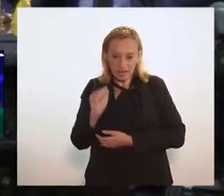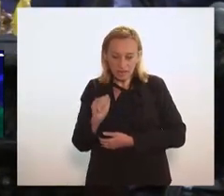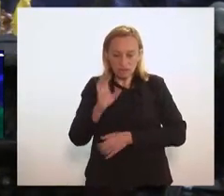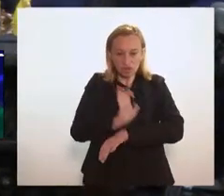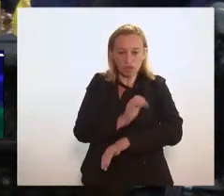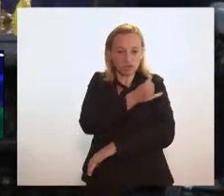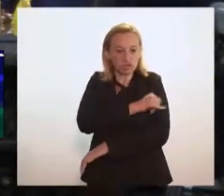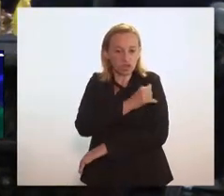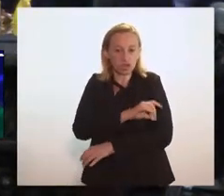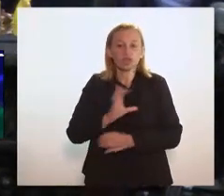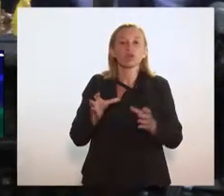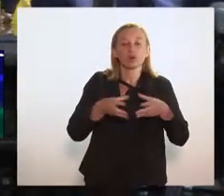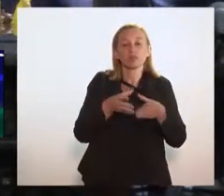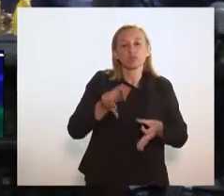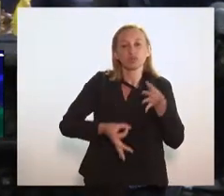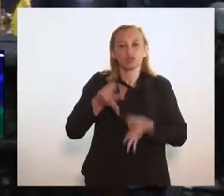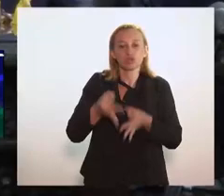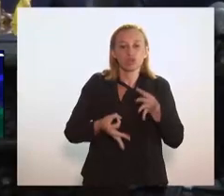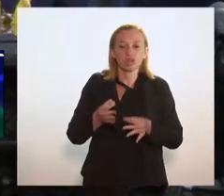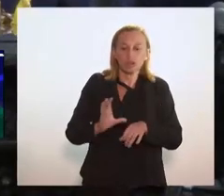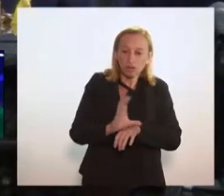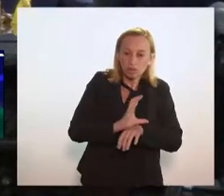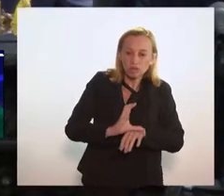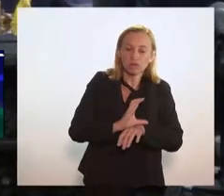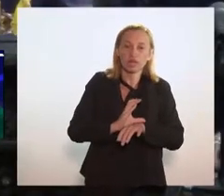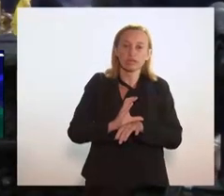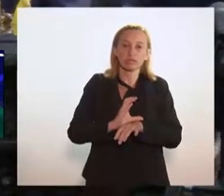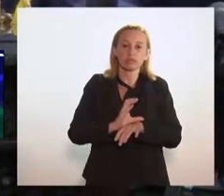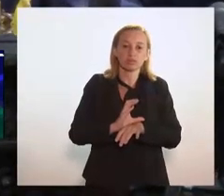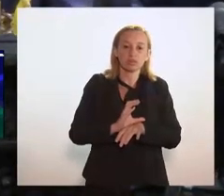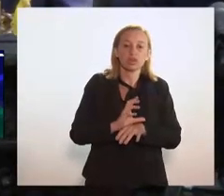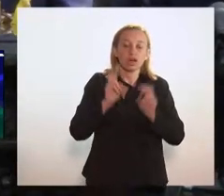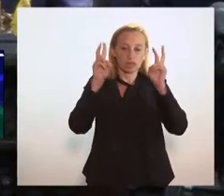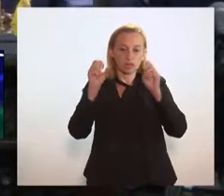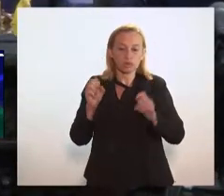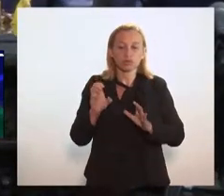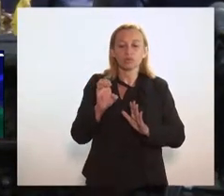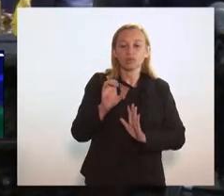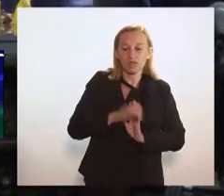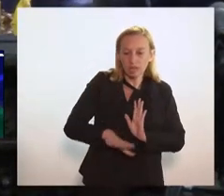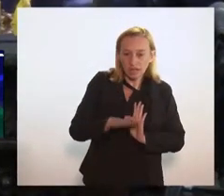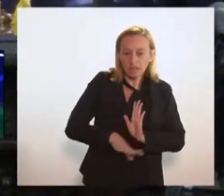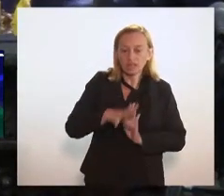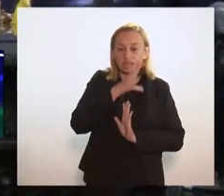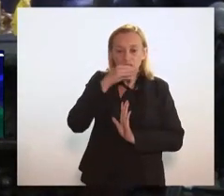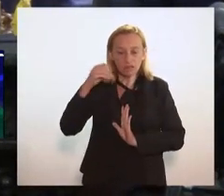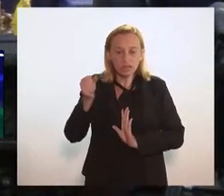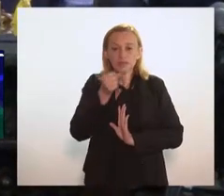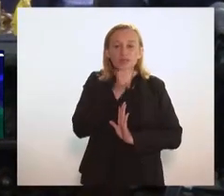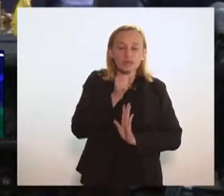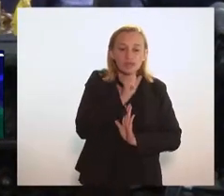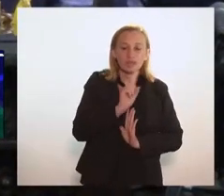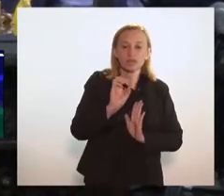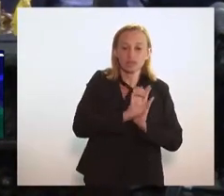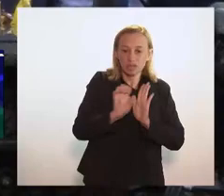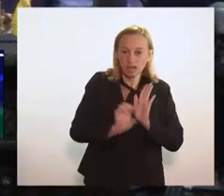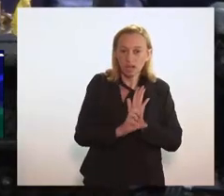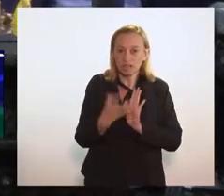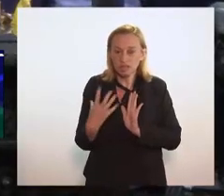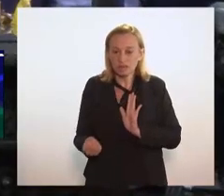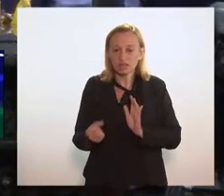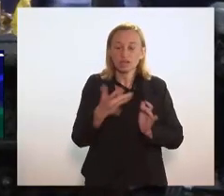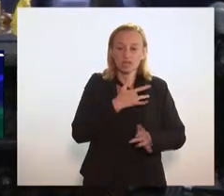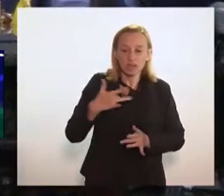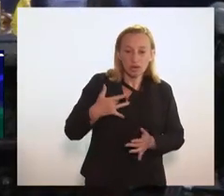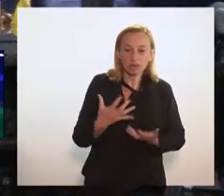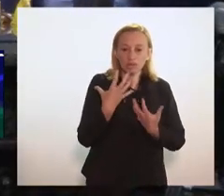Parecer a Comissão de Constituição e Justiça pela constitucionalidade de assuntos da criança, da adolescente e do idoso, favorável. Saúde,